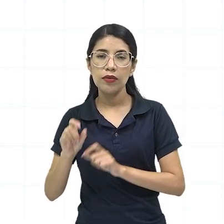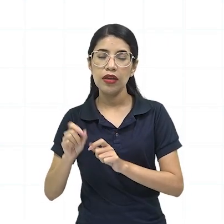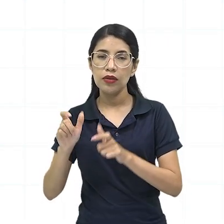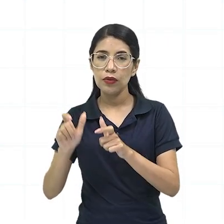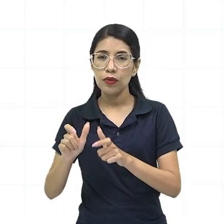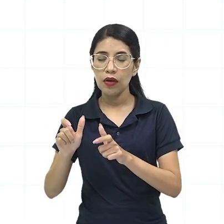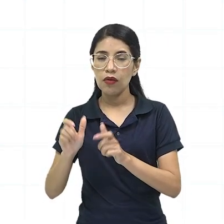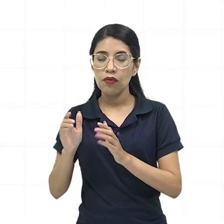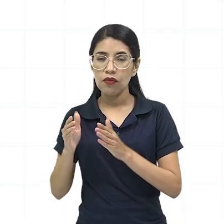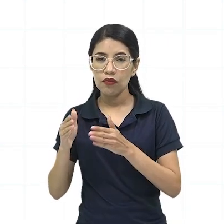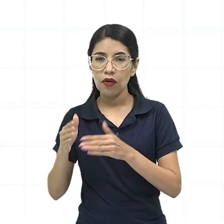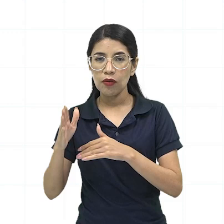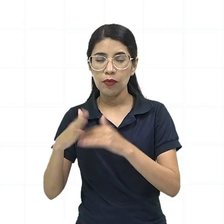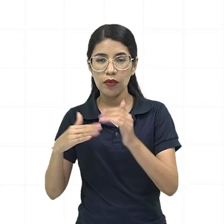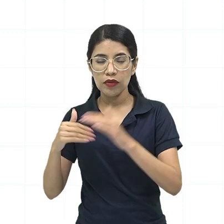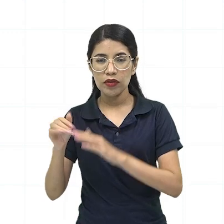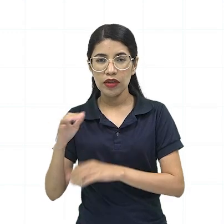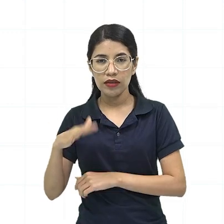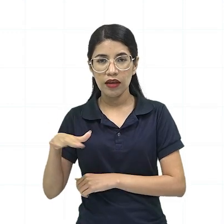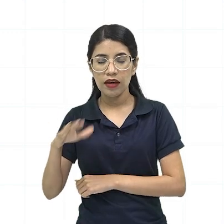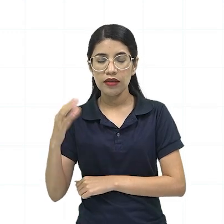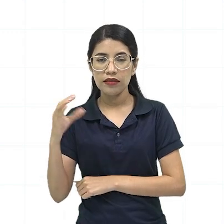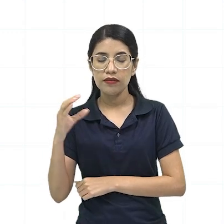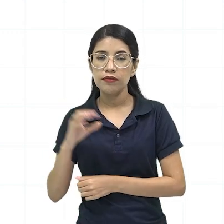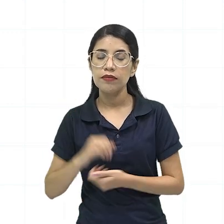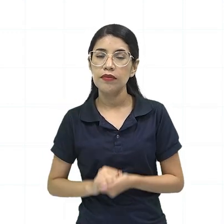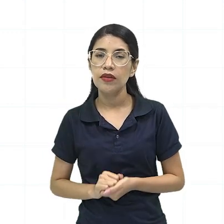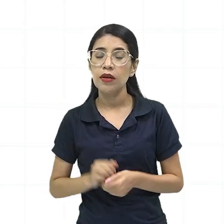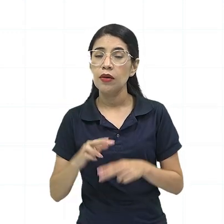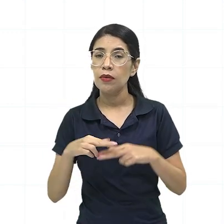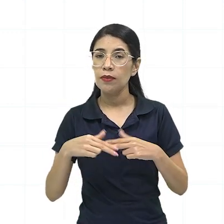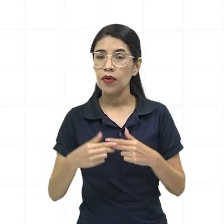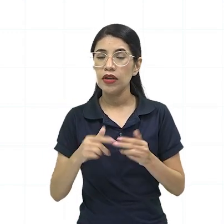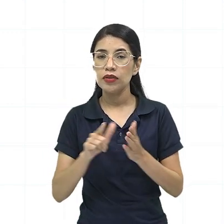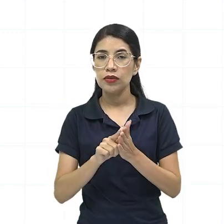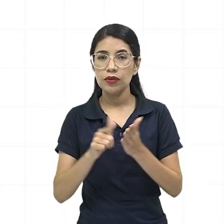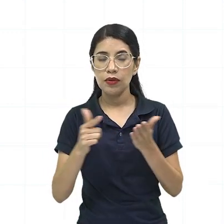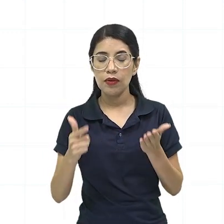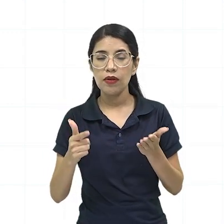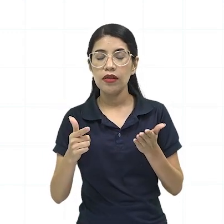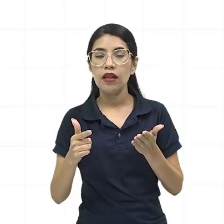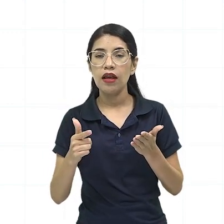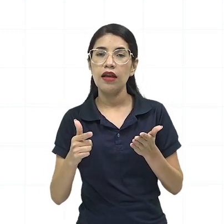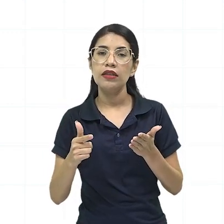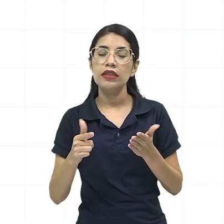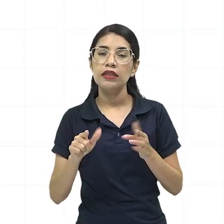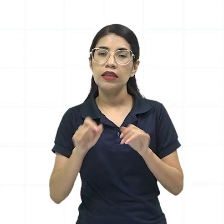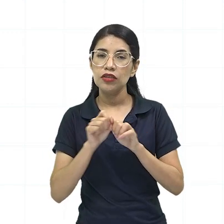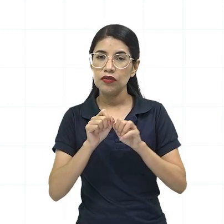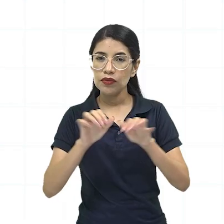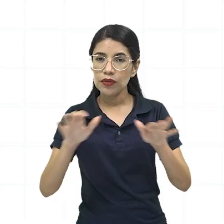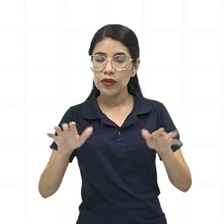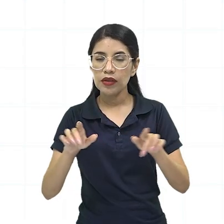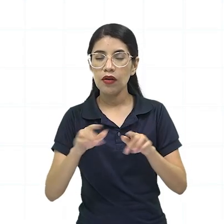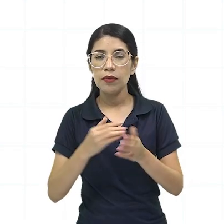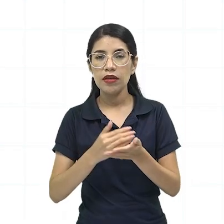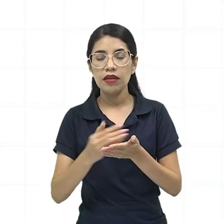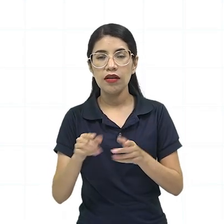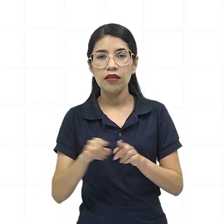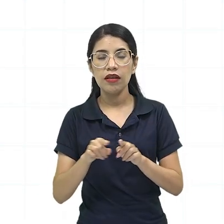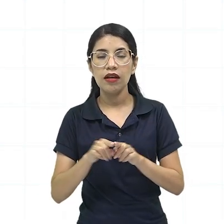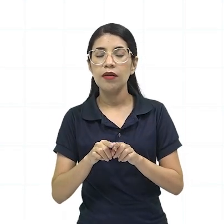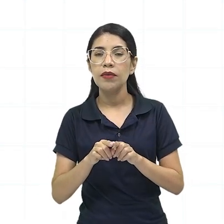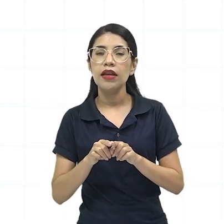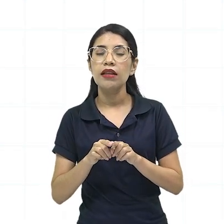publicações voltadas para os cientistas. Por essa razão, jornais de grande alcance começaram a